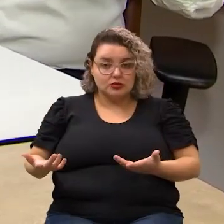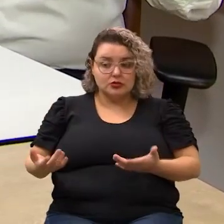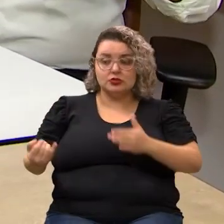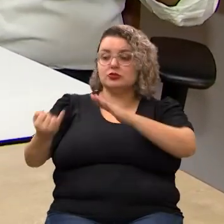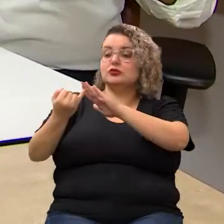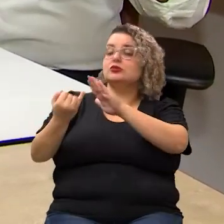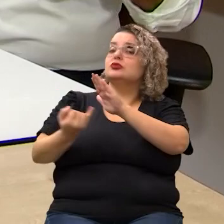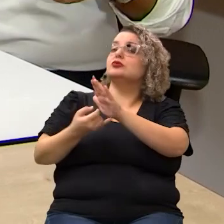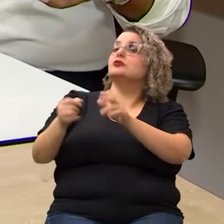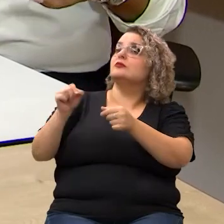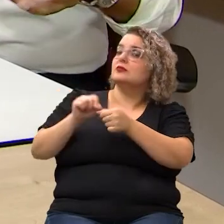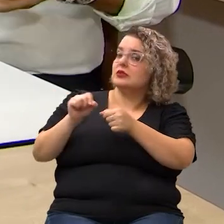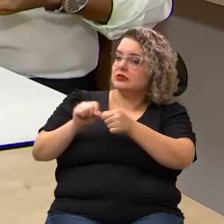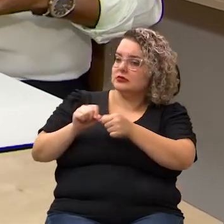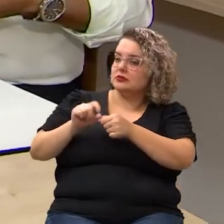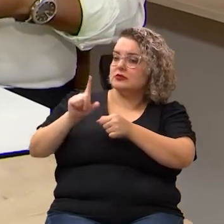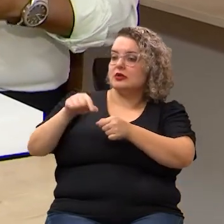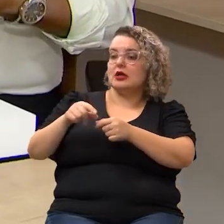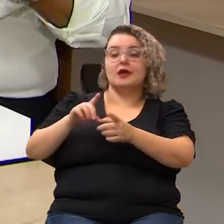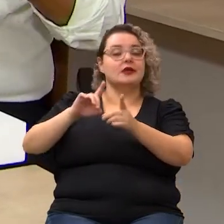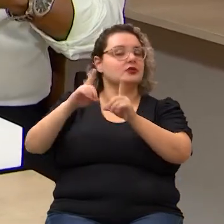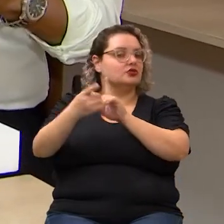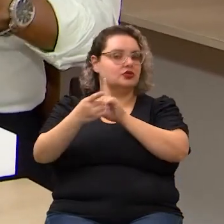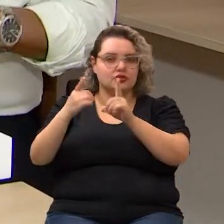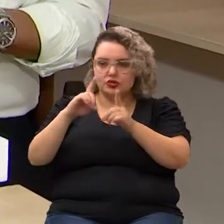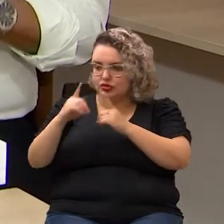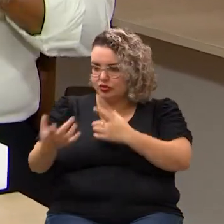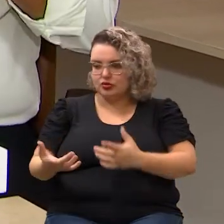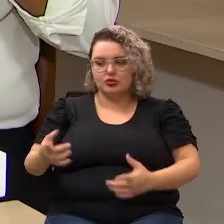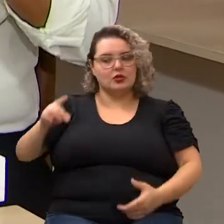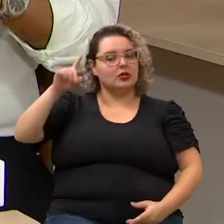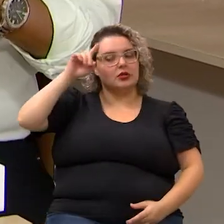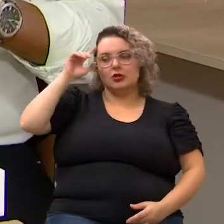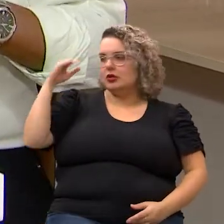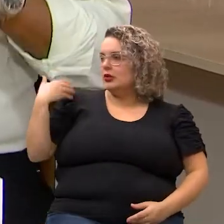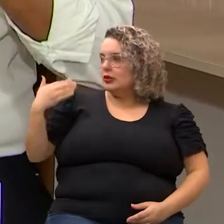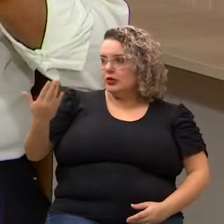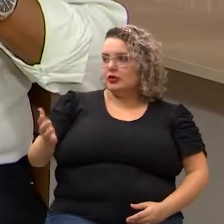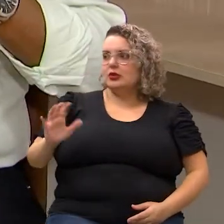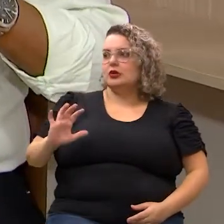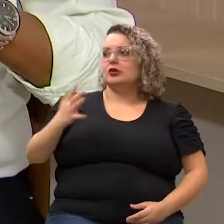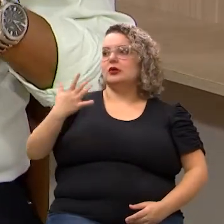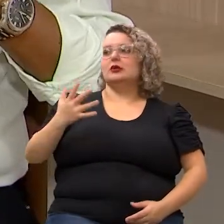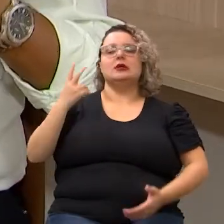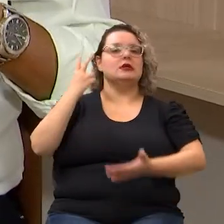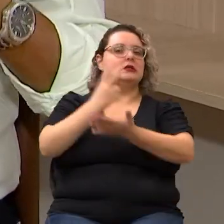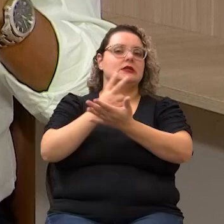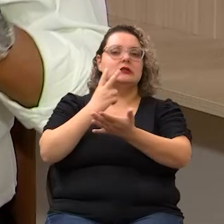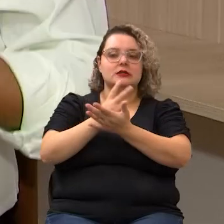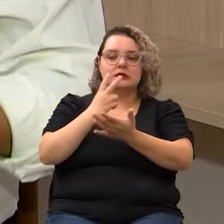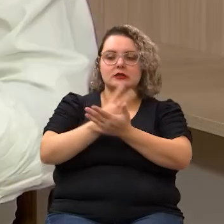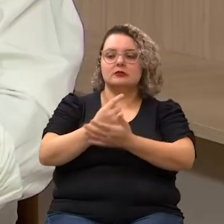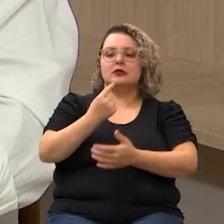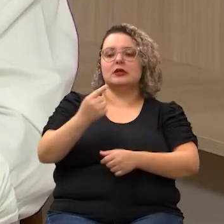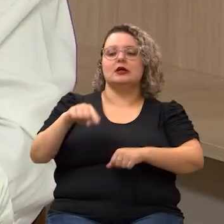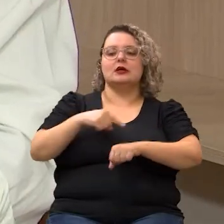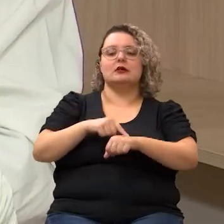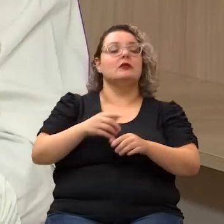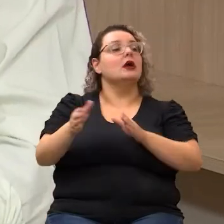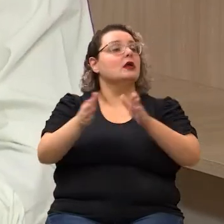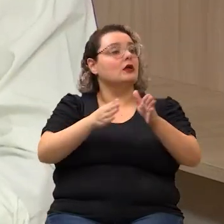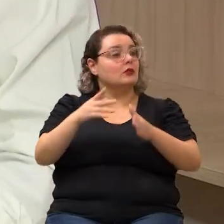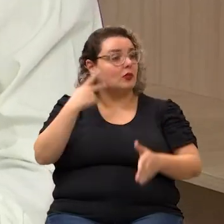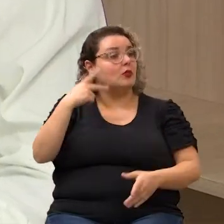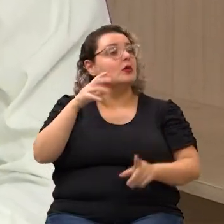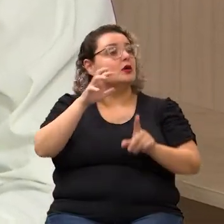e instituições realizam. Isso é extremamente dinâmico, isso é diário, isso acontece a toda minuto, a cada hora. Até mesmo o